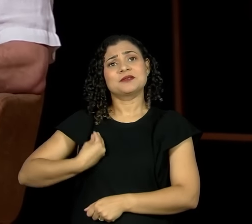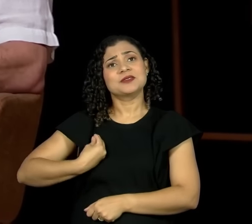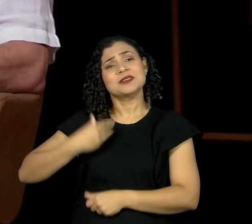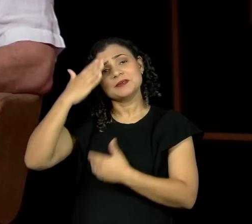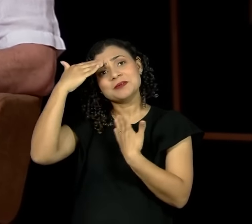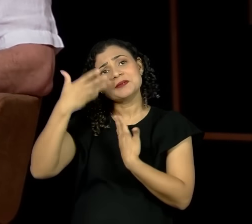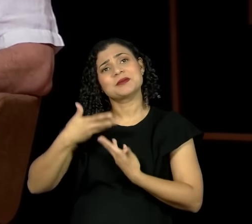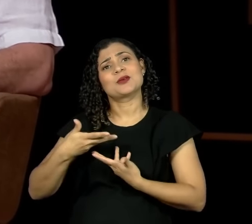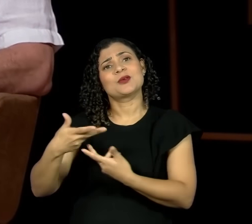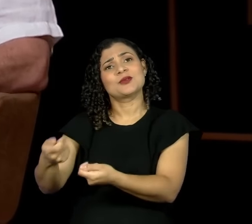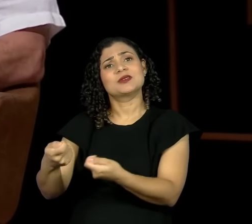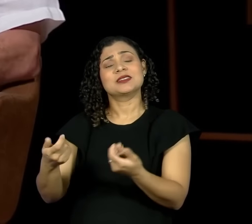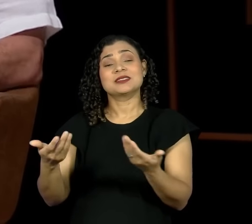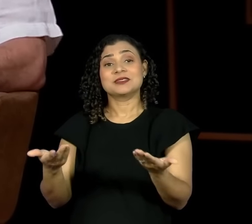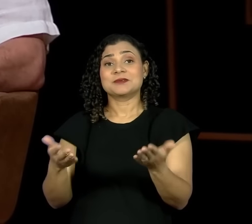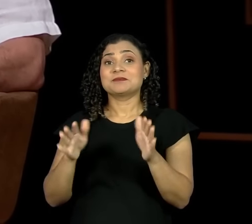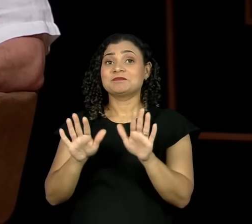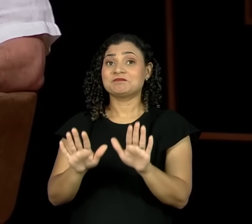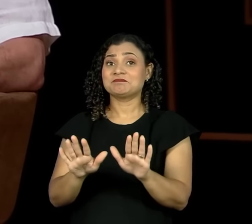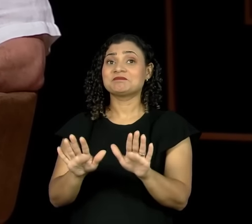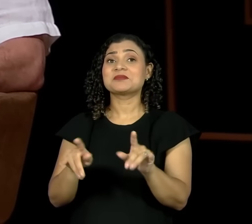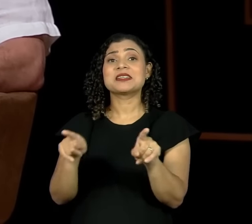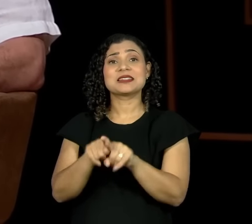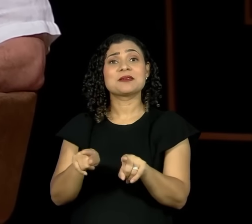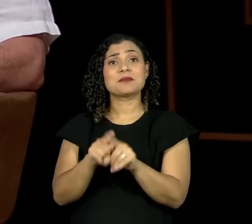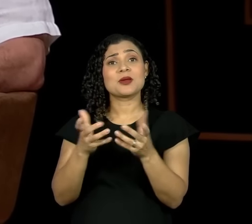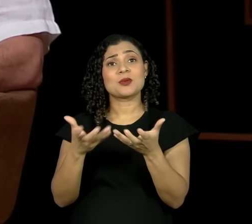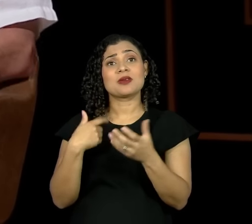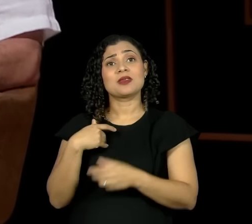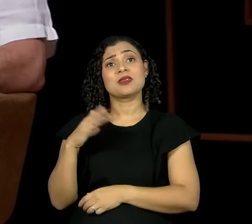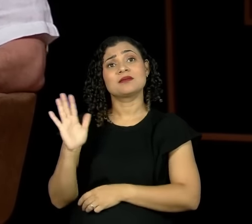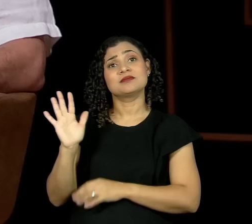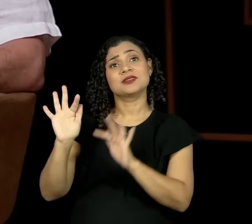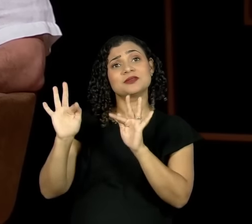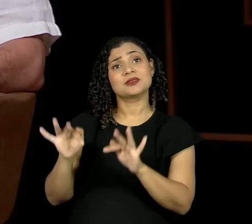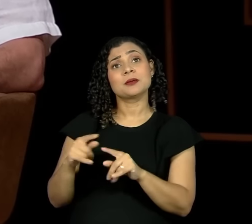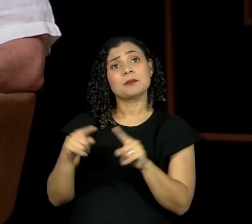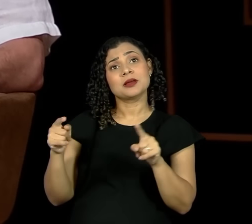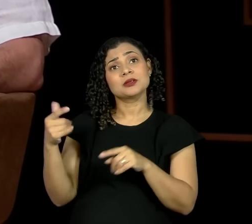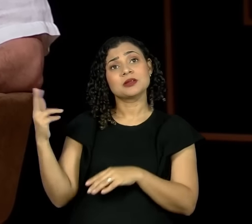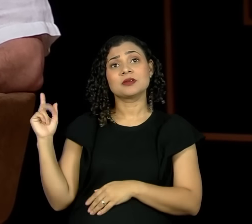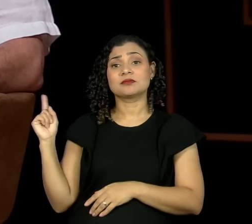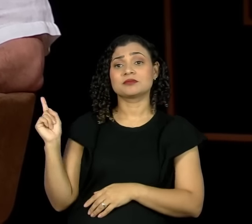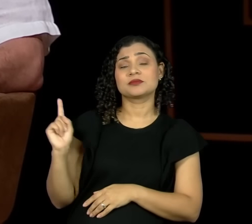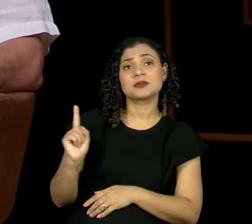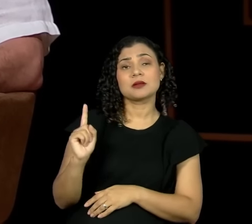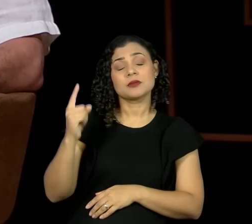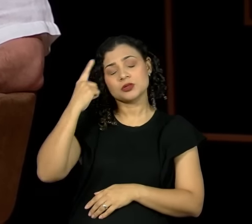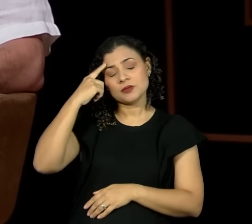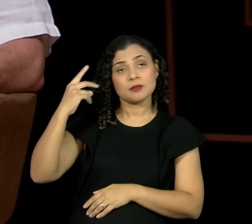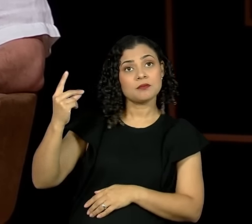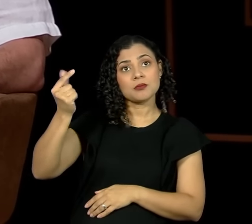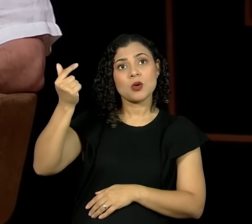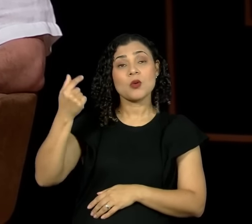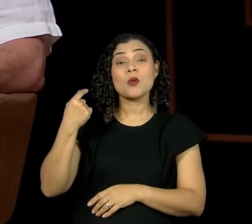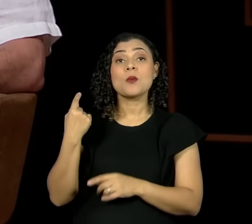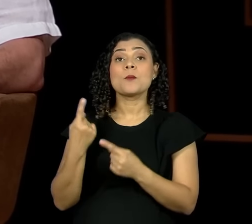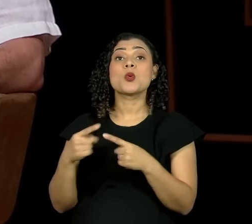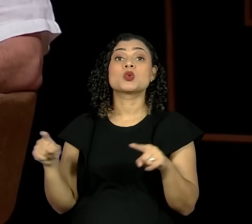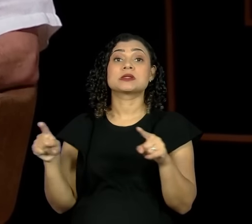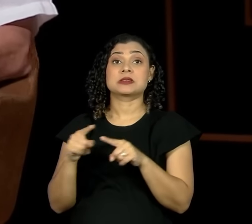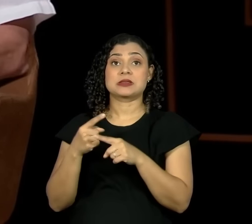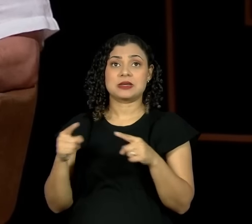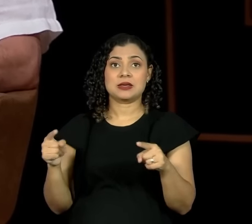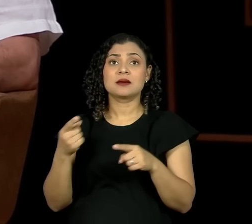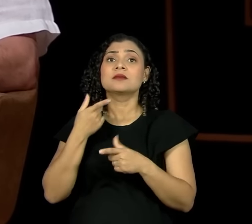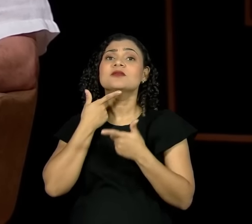e não e eu e eu eu queria me despedir eu eu tava vindo para cá eu tive um Insight de uma música e que